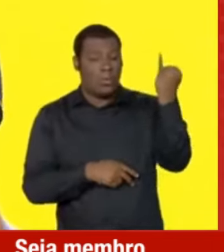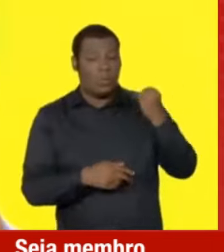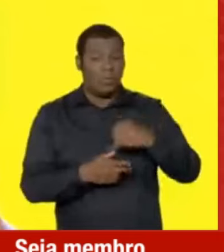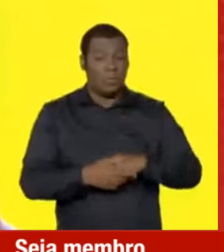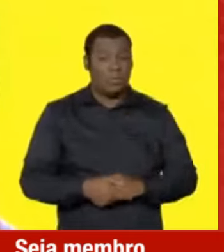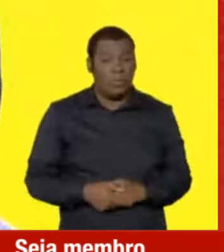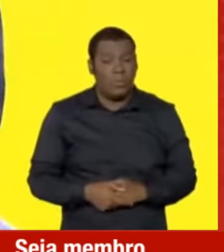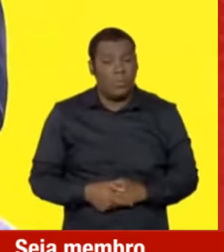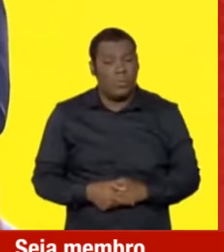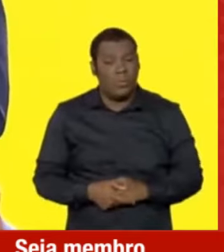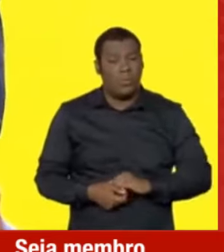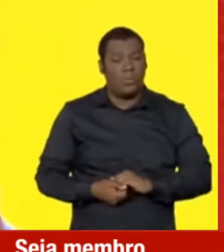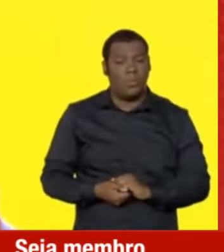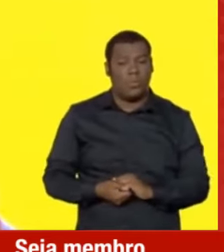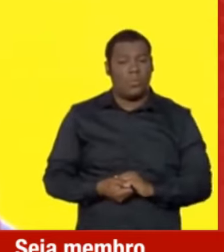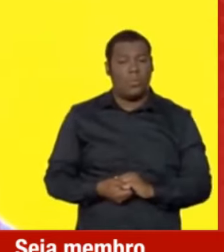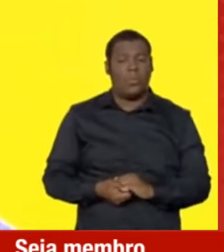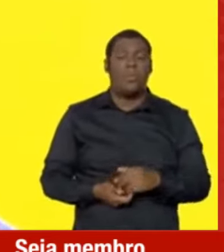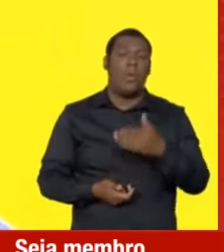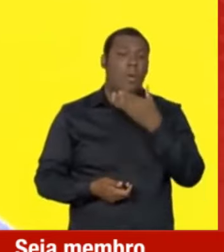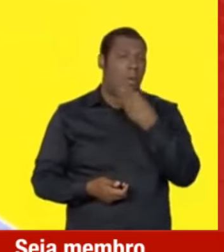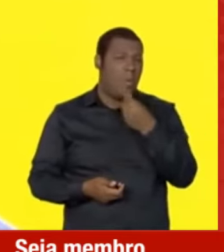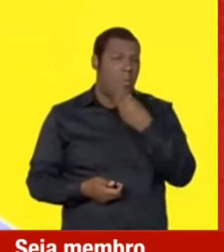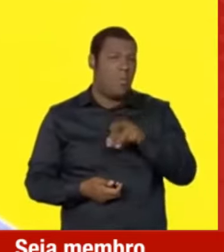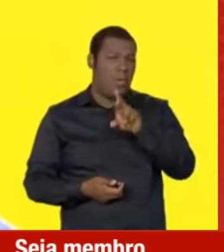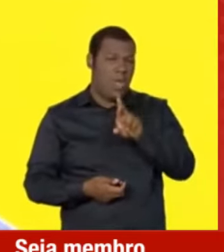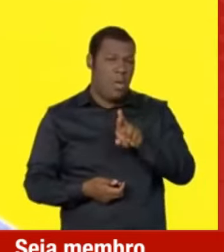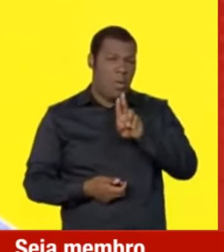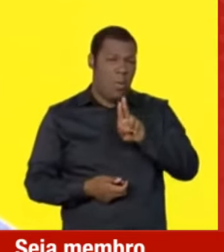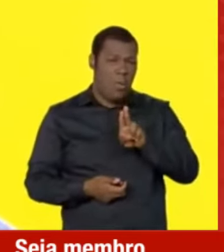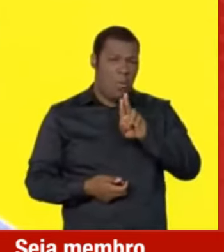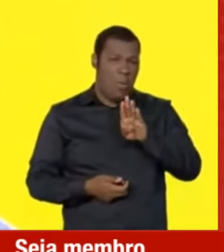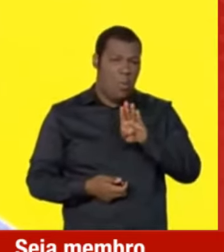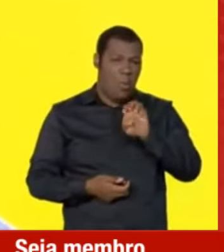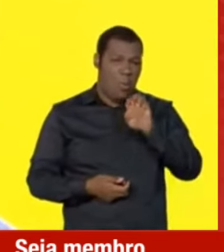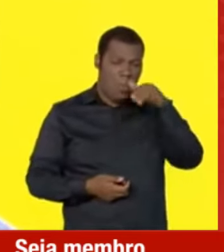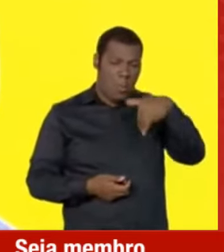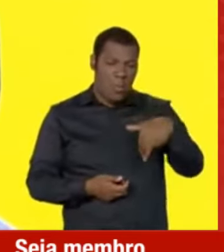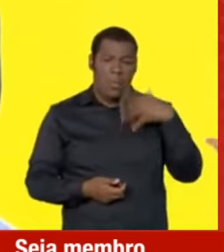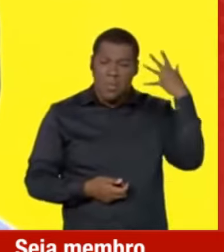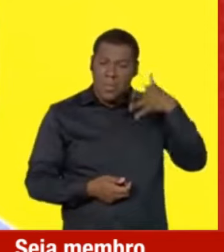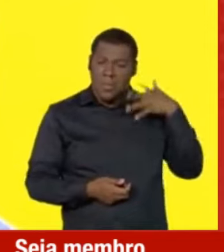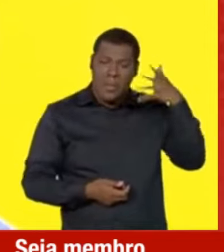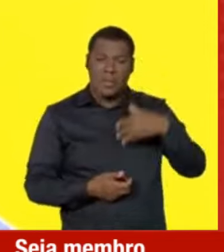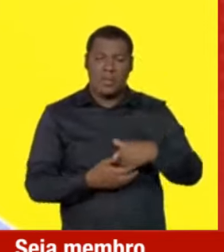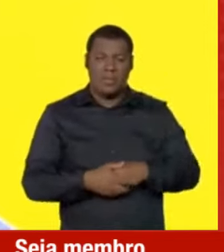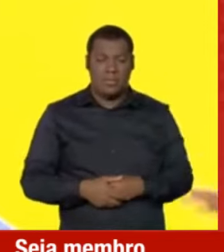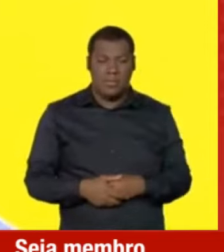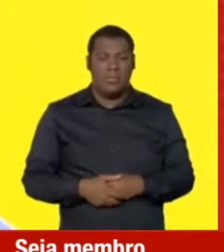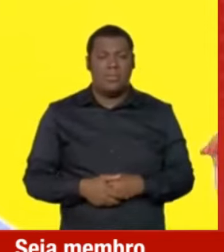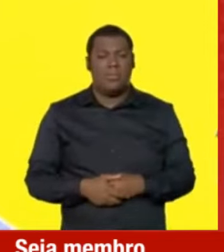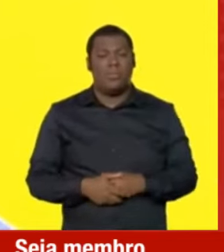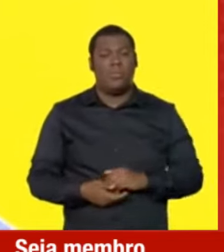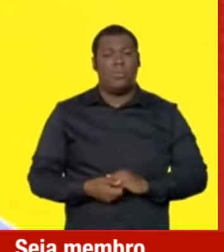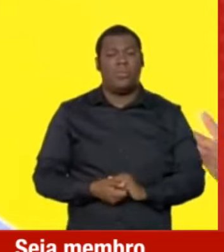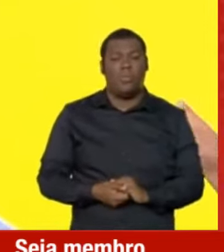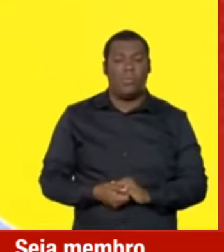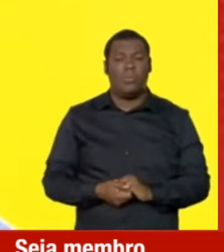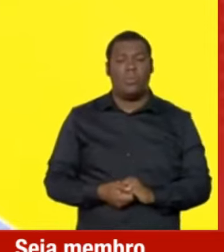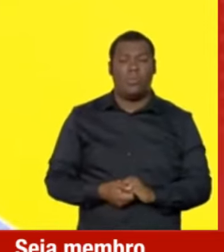Porque, estava o Rubens dizendo aqui, está ali o Regis Campos, está todo o setor representado.